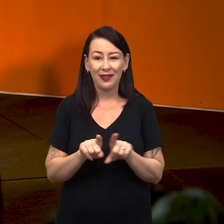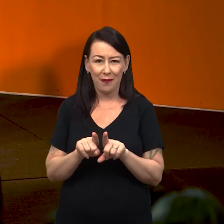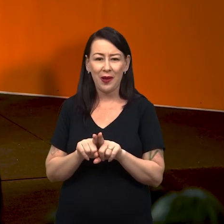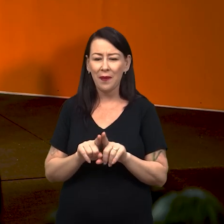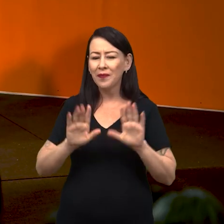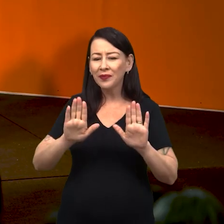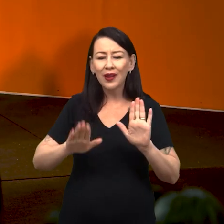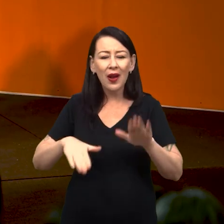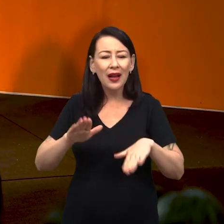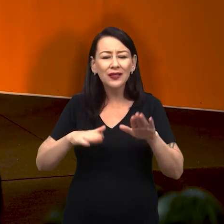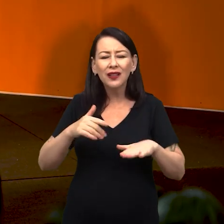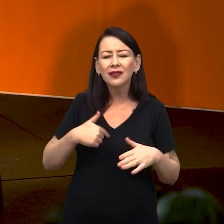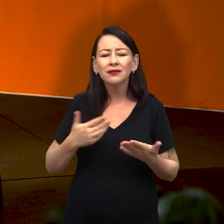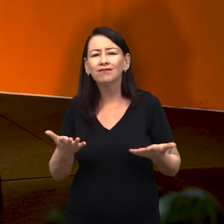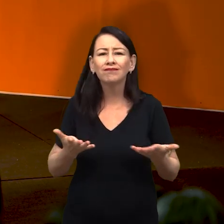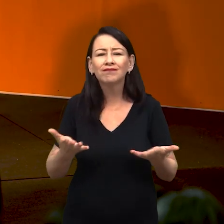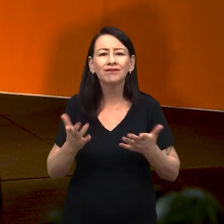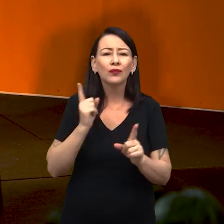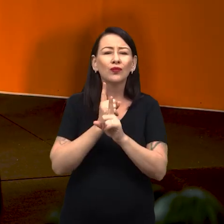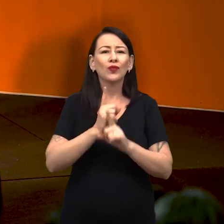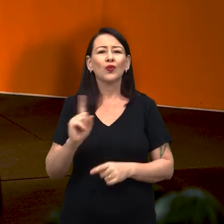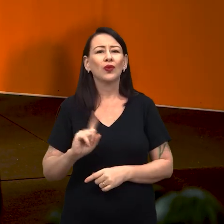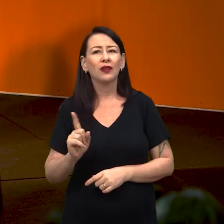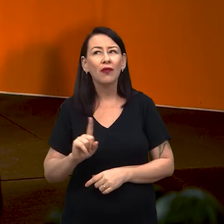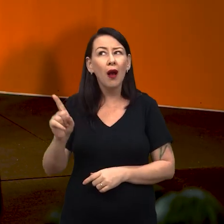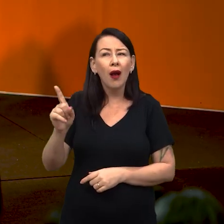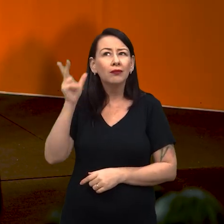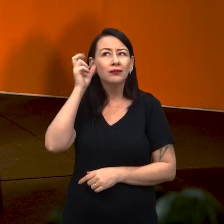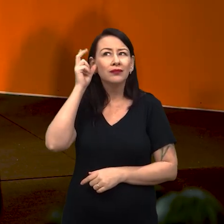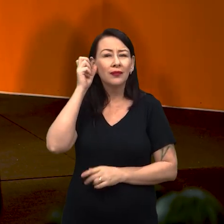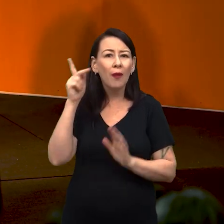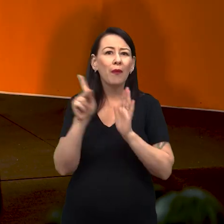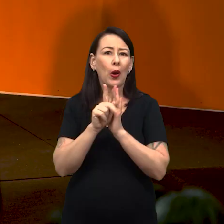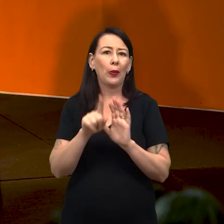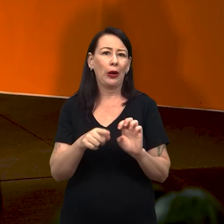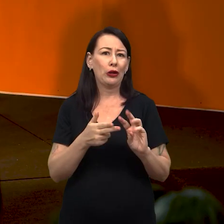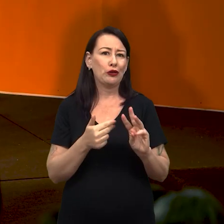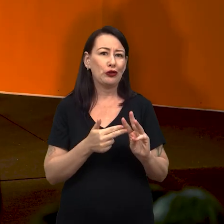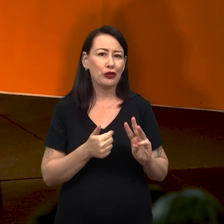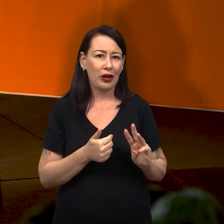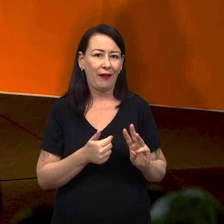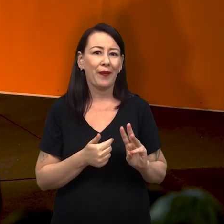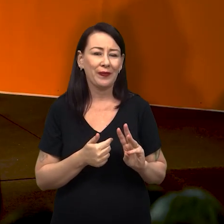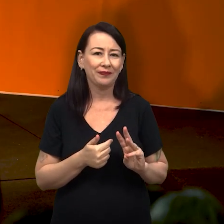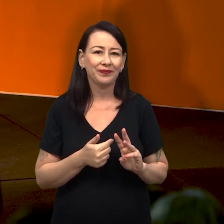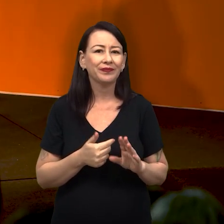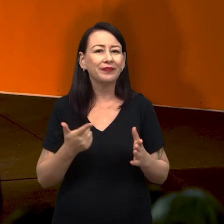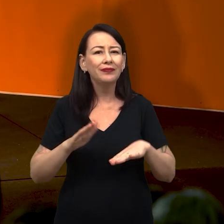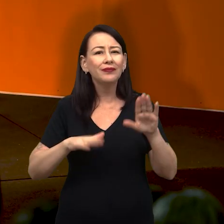indígena também. Então, às vezes a gente não localiza na melodia, isso é da cultura indígena, mas você vai